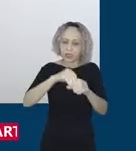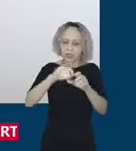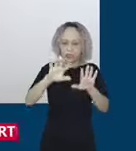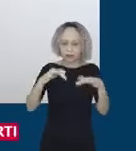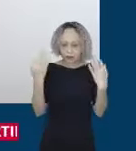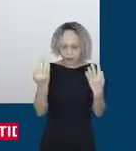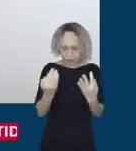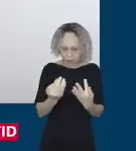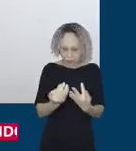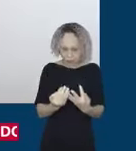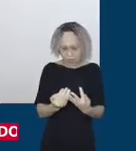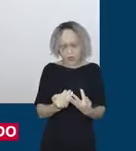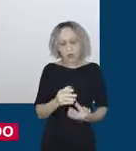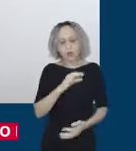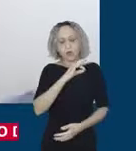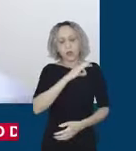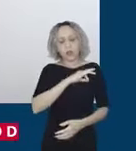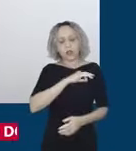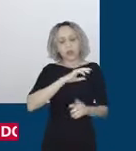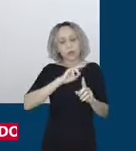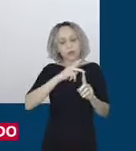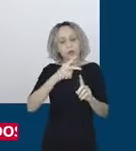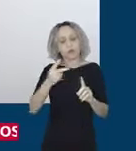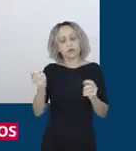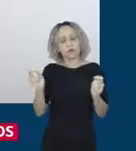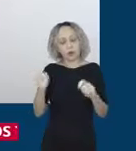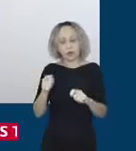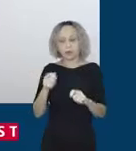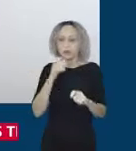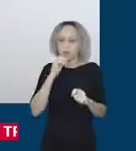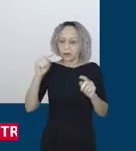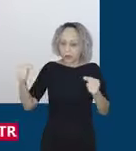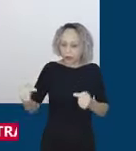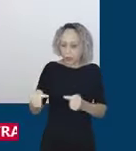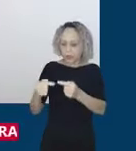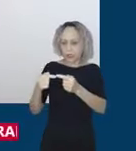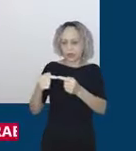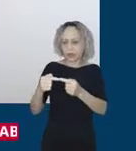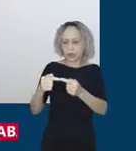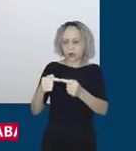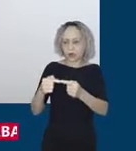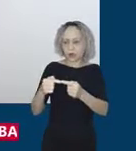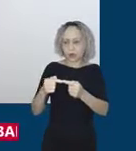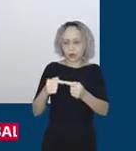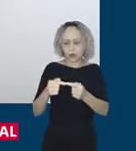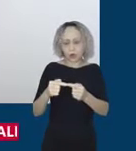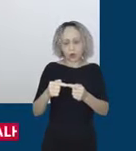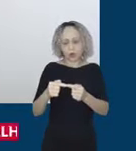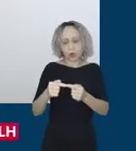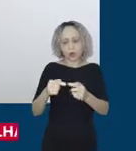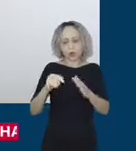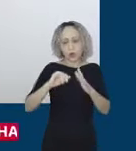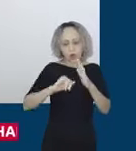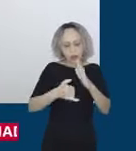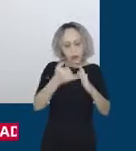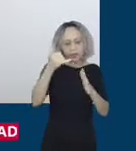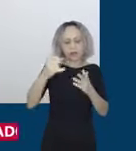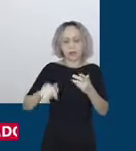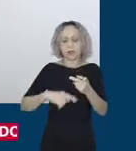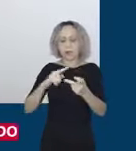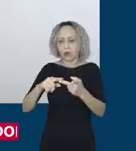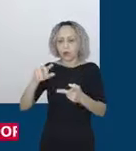mínimo, que também poderá ser a partir daí. E, com isso, eu diria que todos ganham. Teremos mais emprego, mais